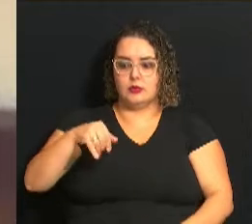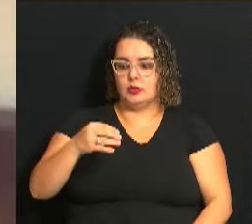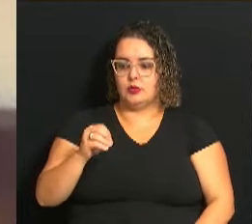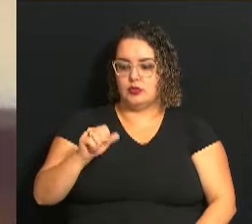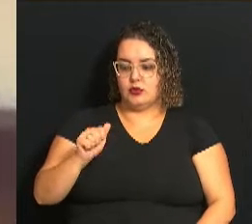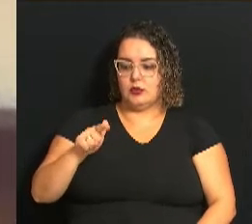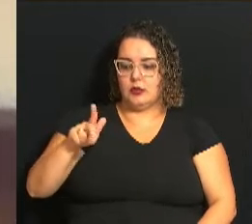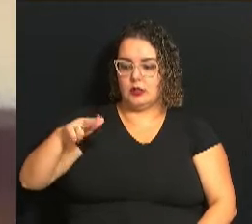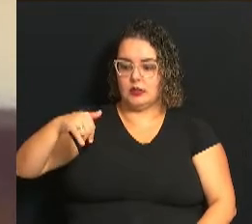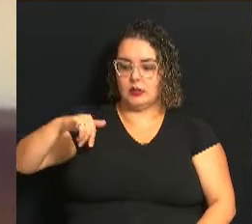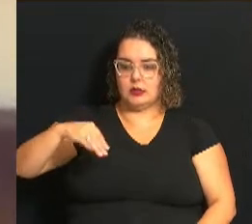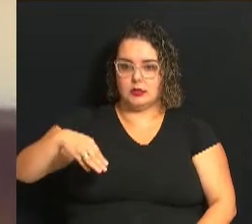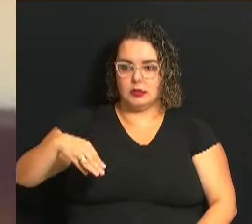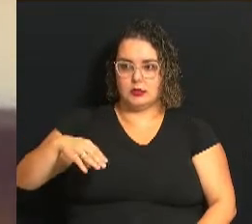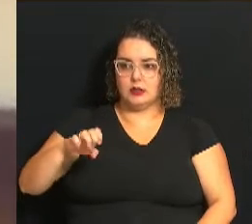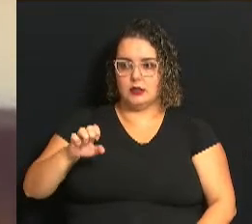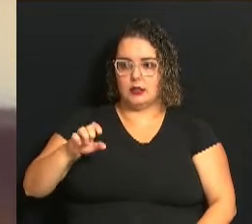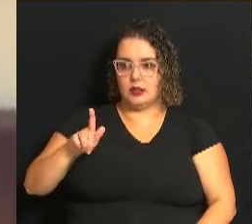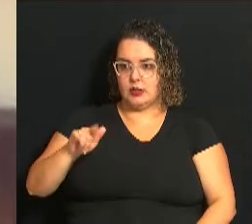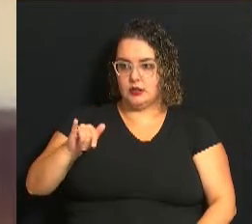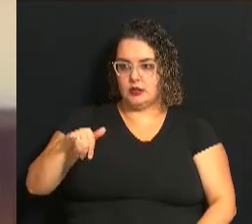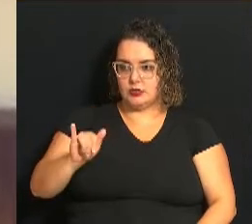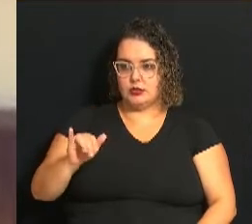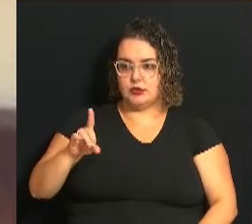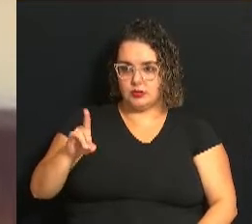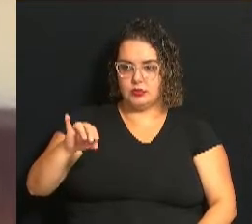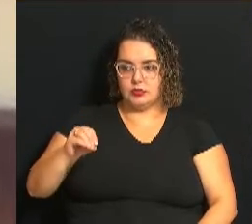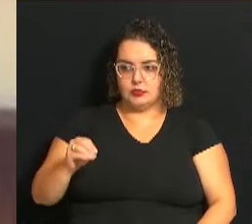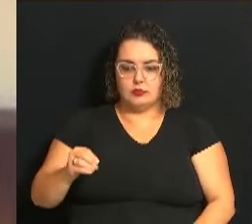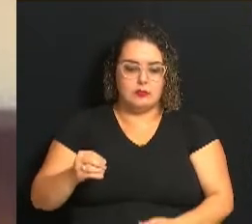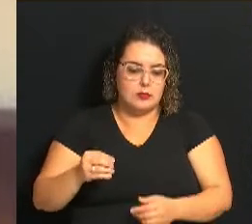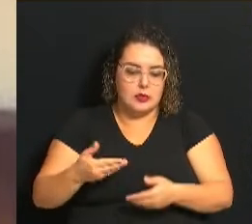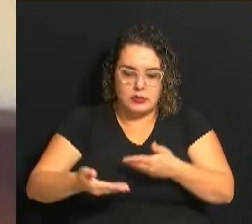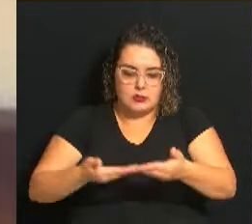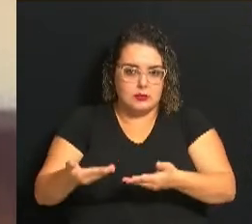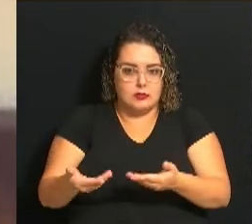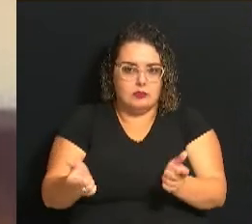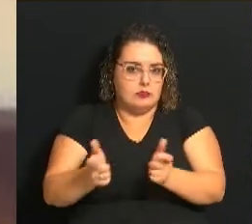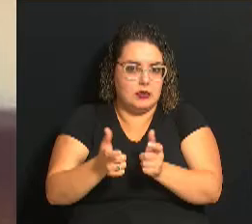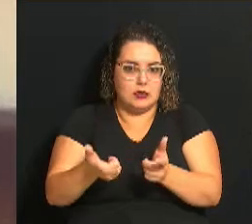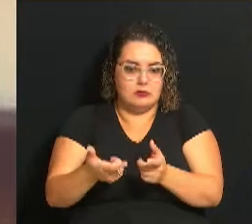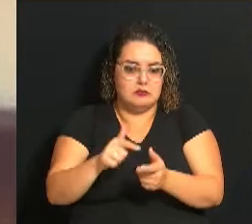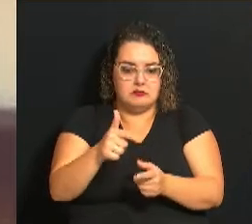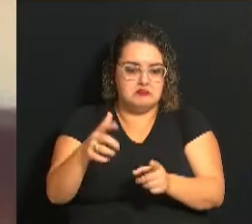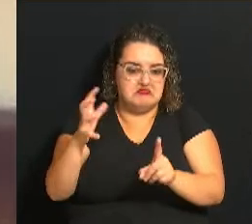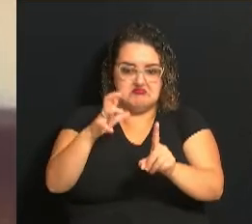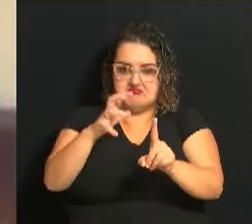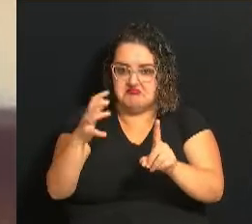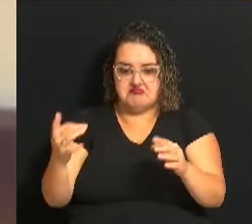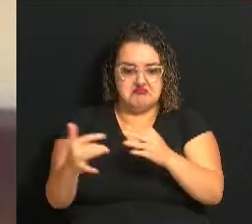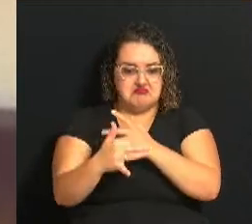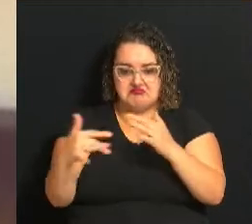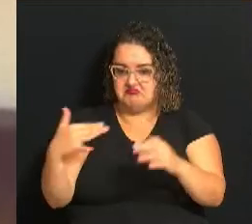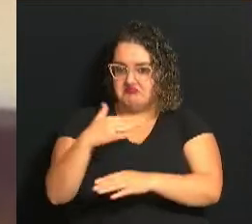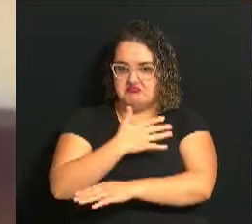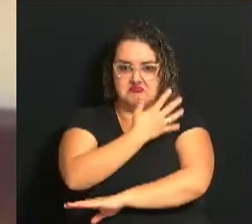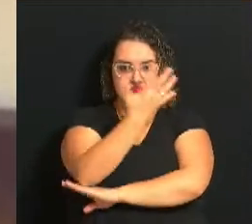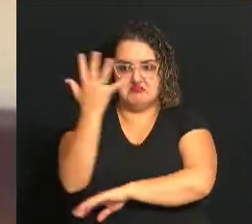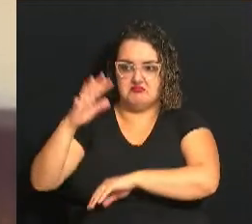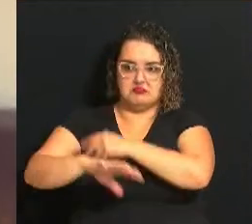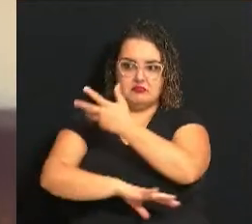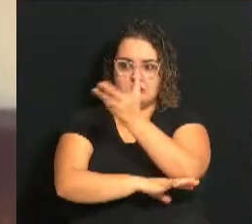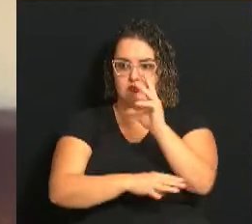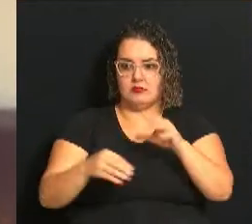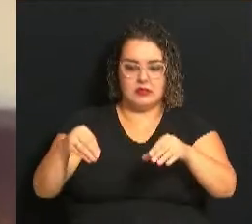avenida principal, que são destinados a serviço, é uma coisa pequena, que não traz impacto nenhum, nem urbanístico, nem ambiental, lá dentro daquela casa